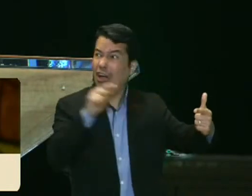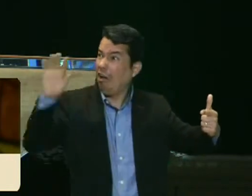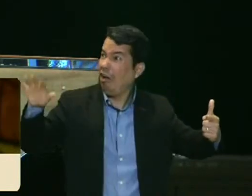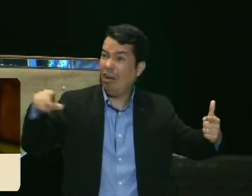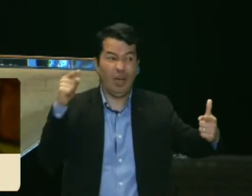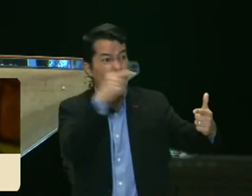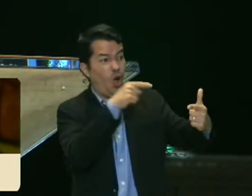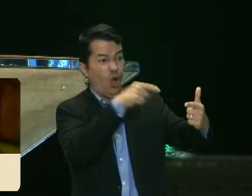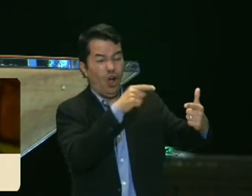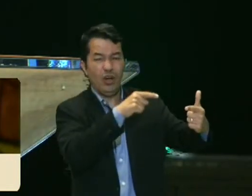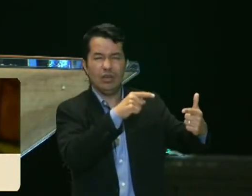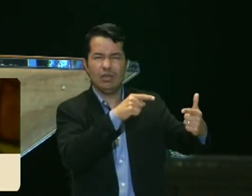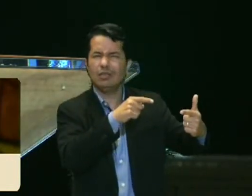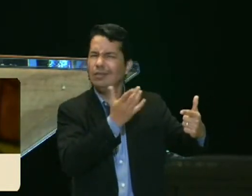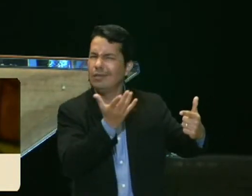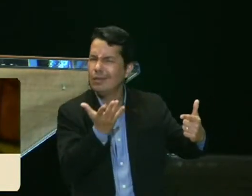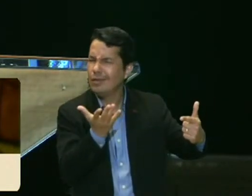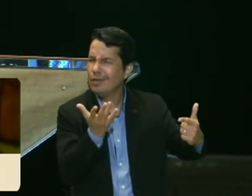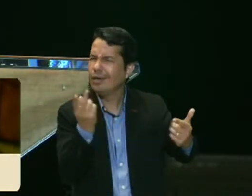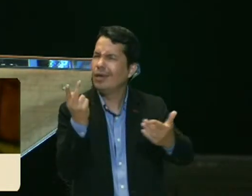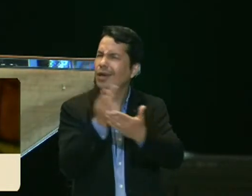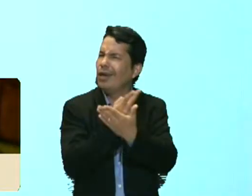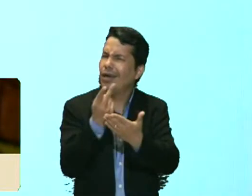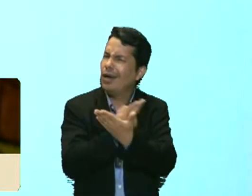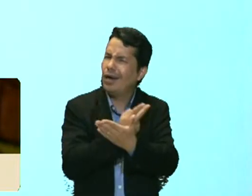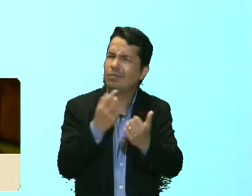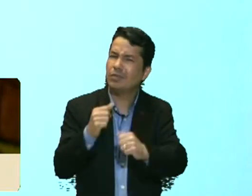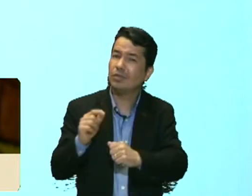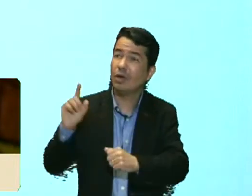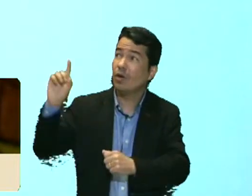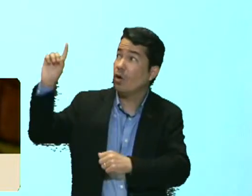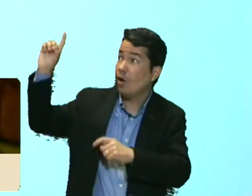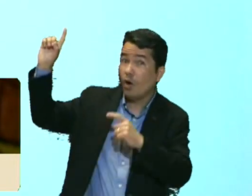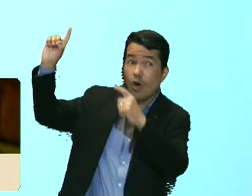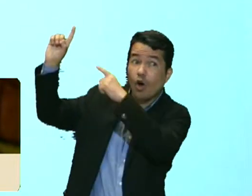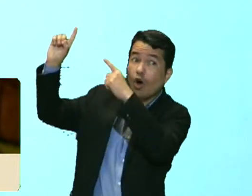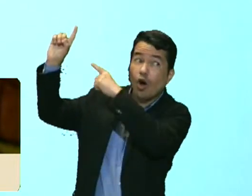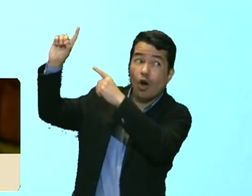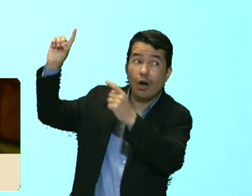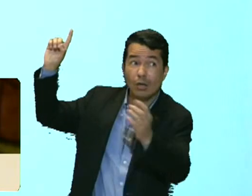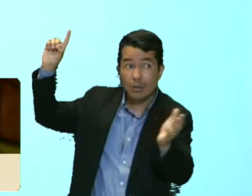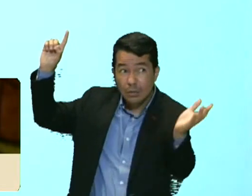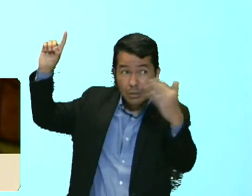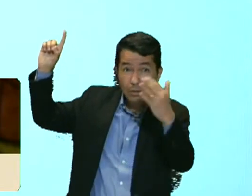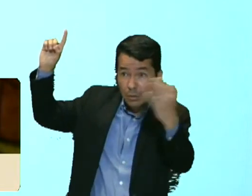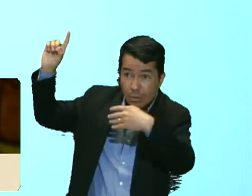acalmá-la, esta ansiedade controlará as nossas emoções.